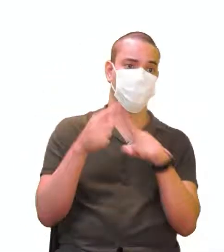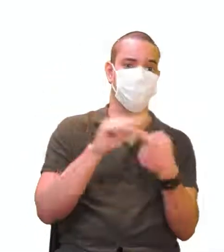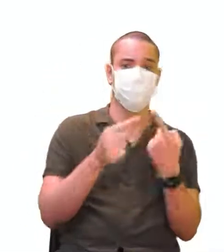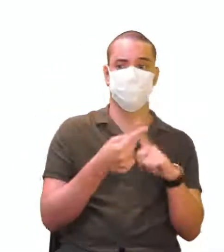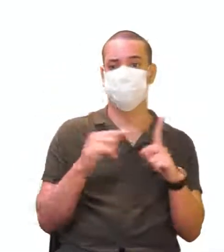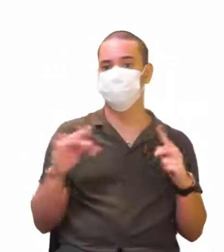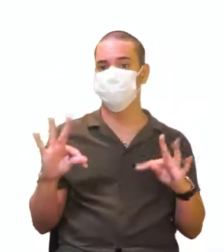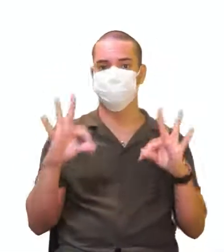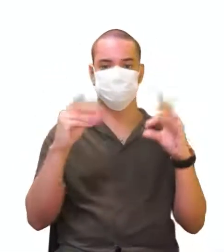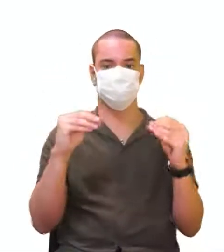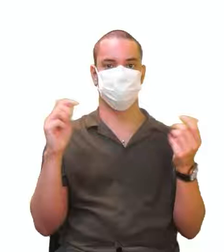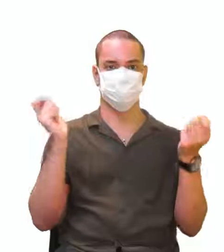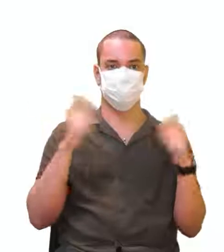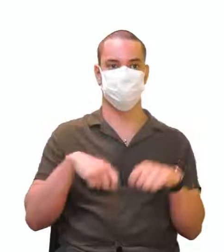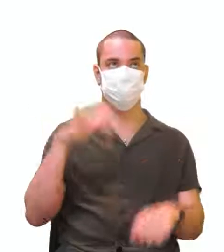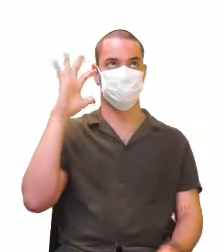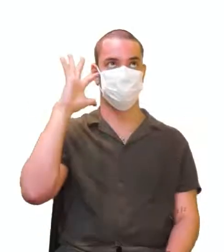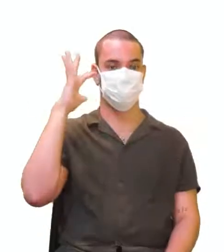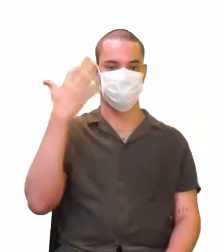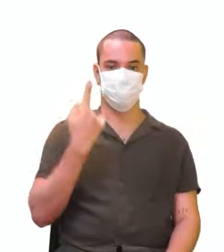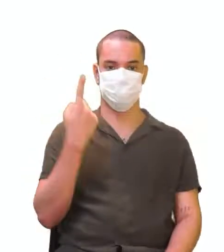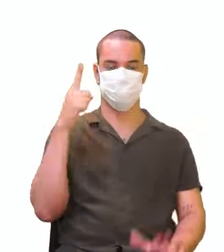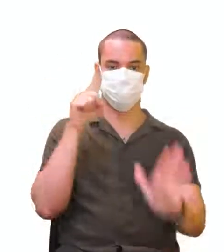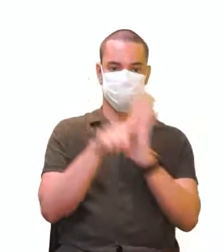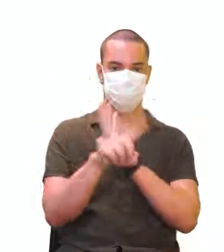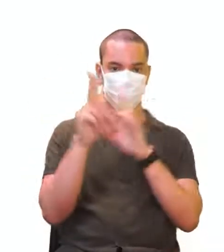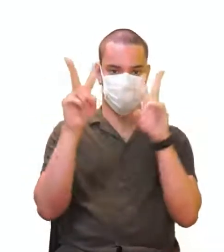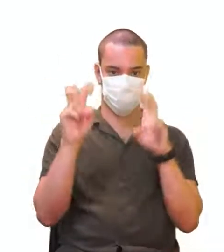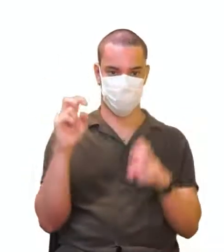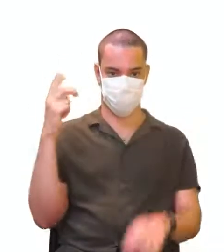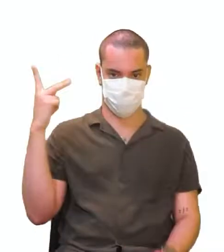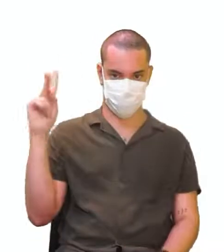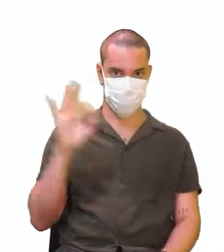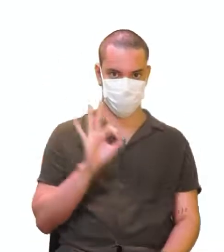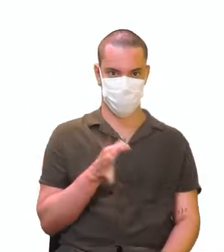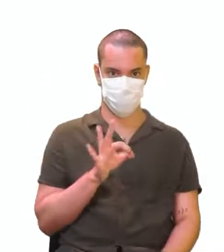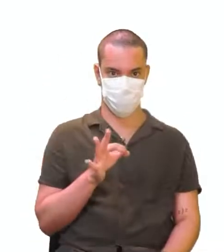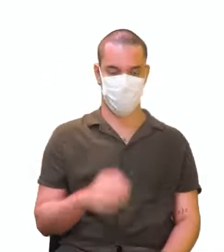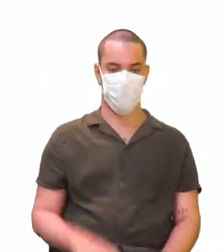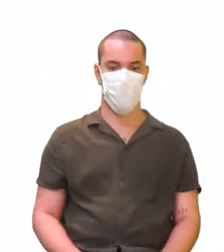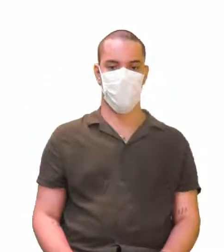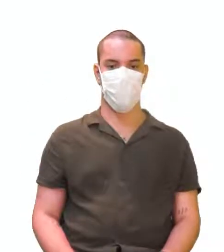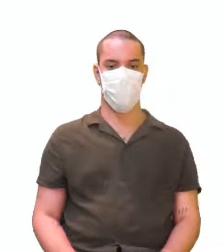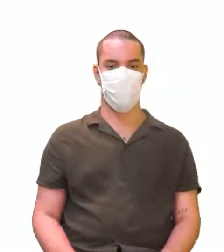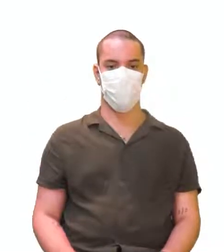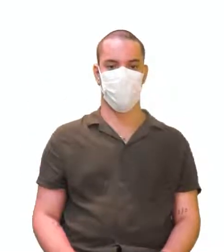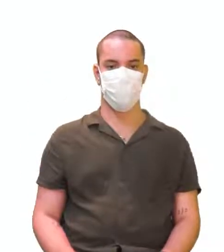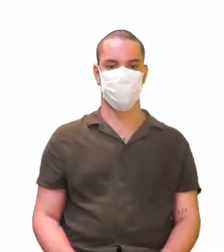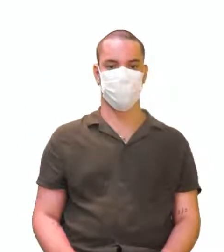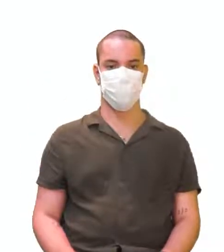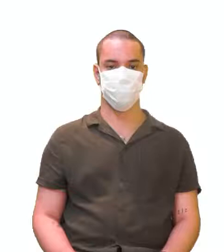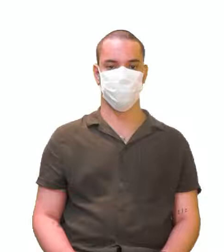você conseguir resolver uma questão sobre eles. Tá bom? Vamos seguindo?